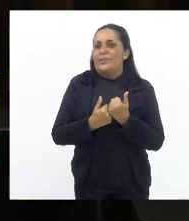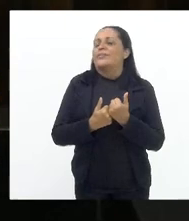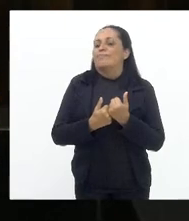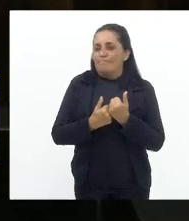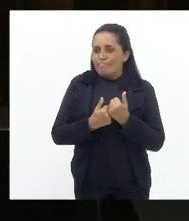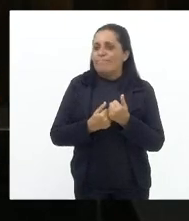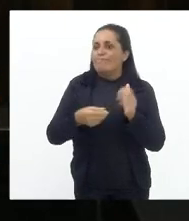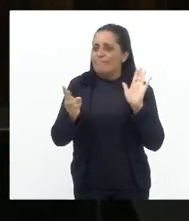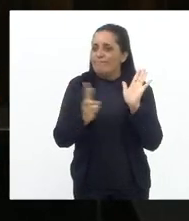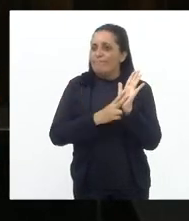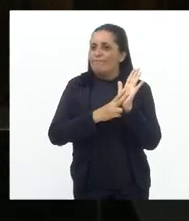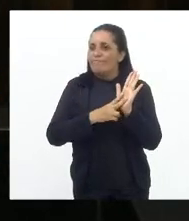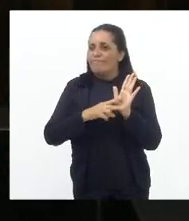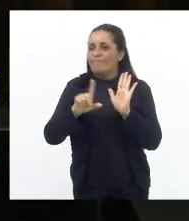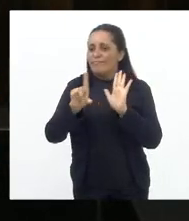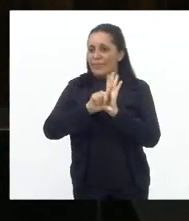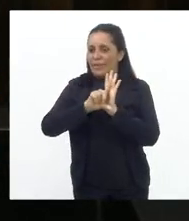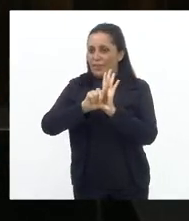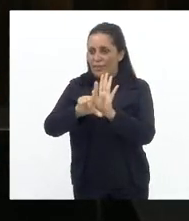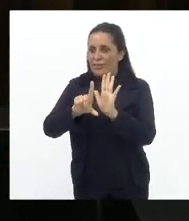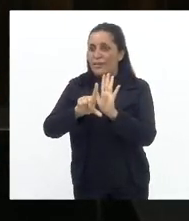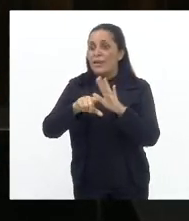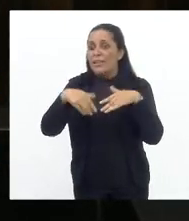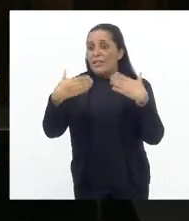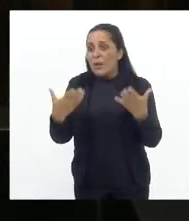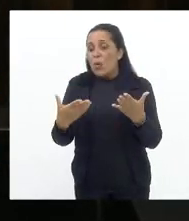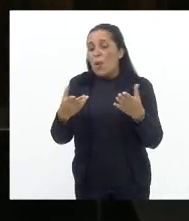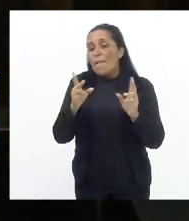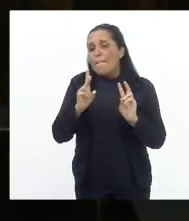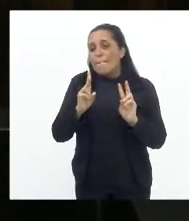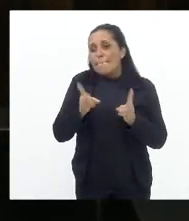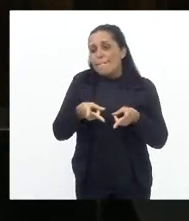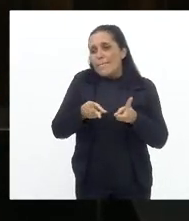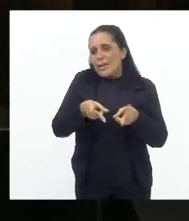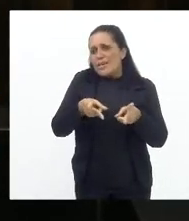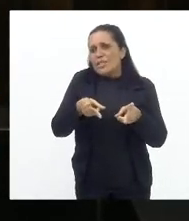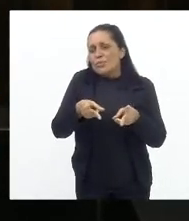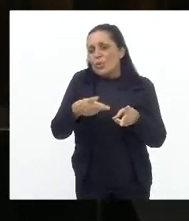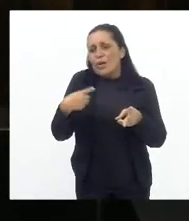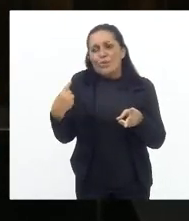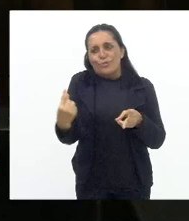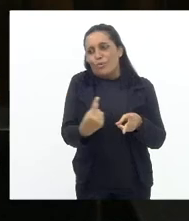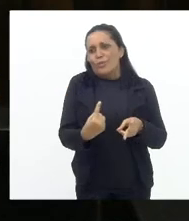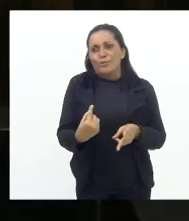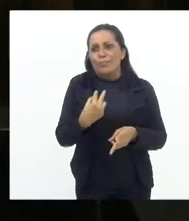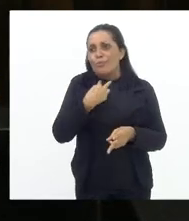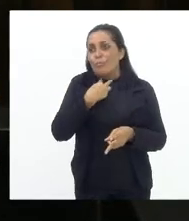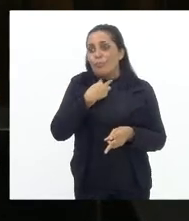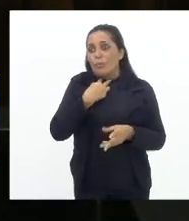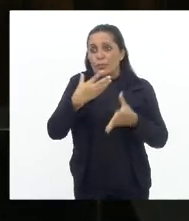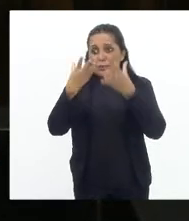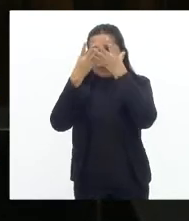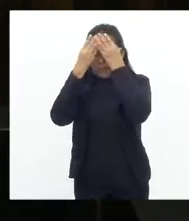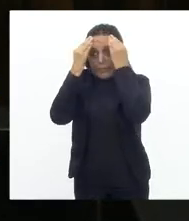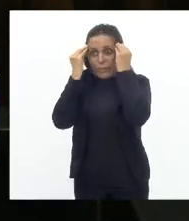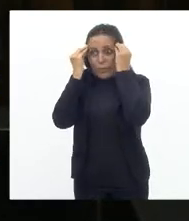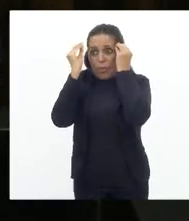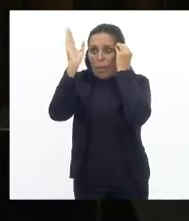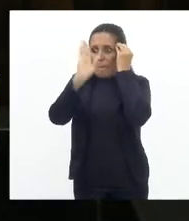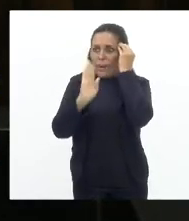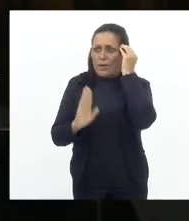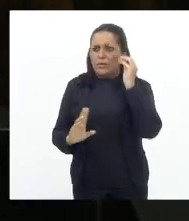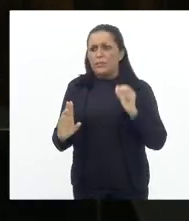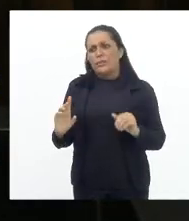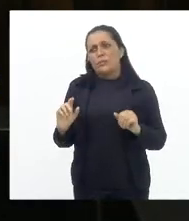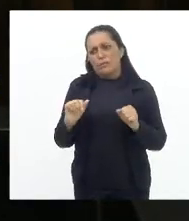então com esse e com essa mesma pegada a gente não pode deixar de falar do que o Brasil